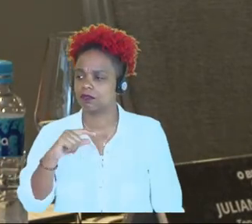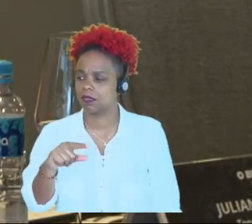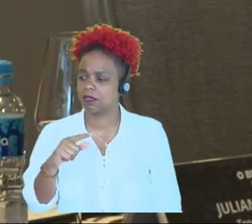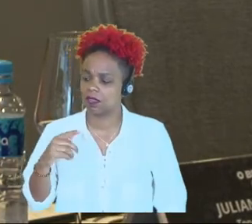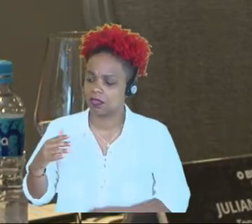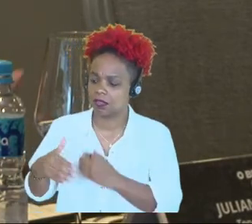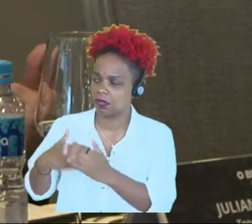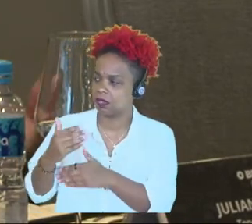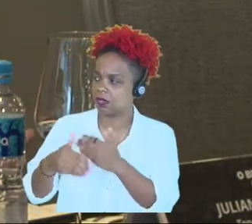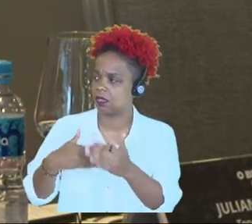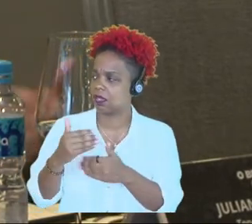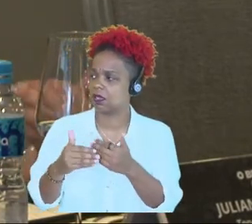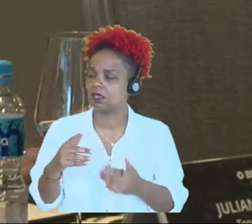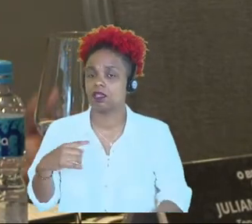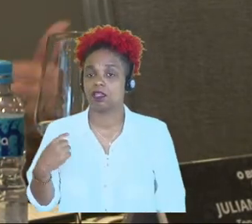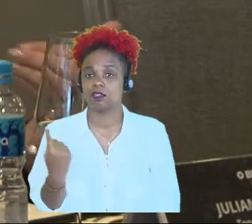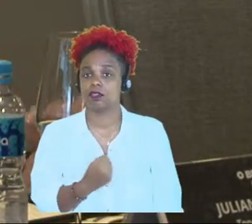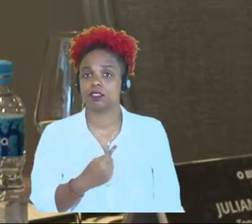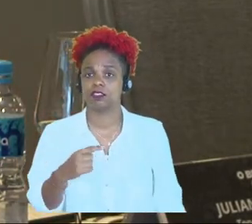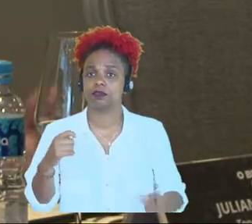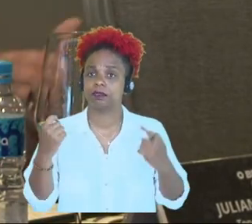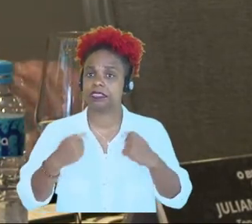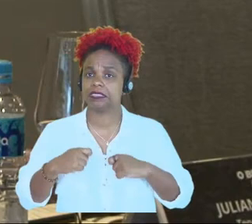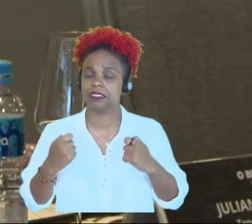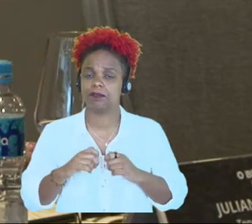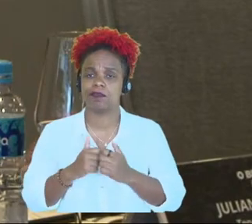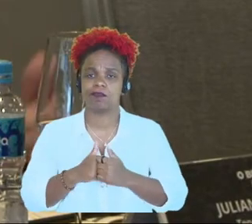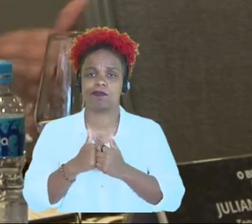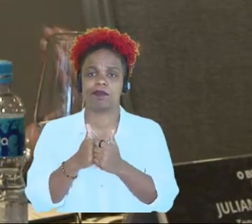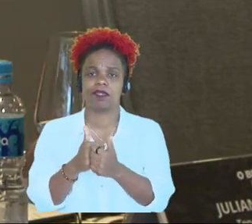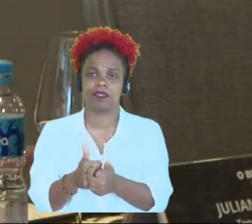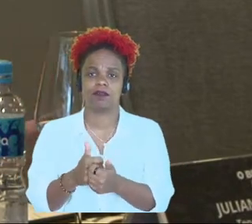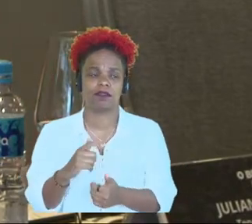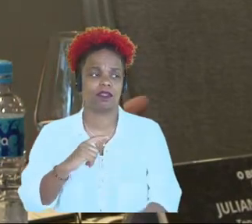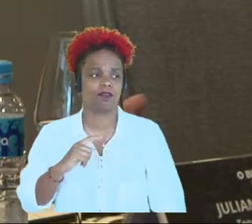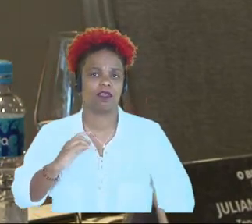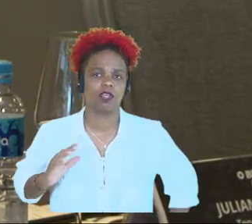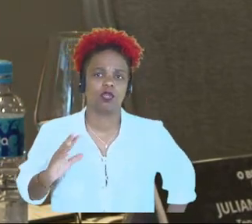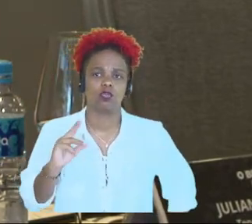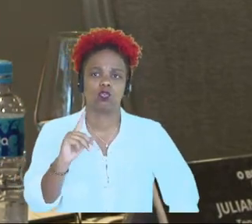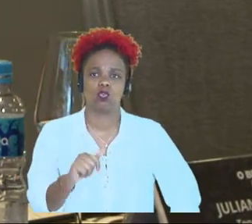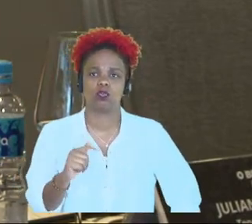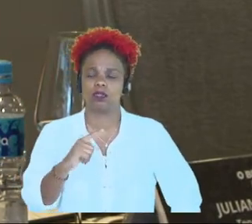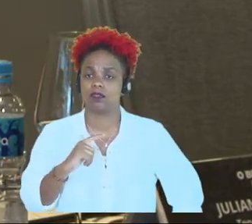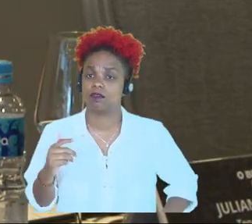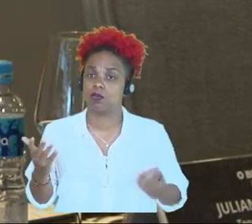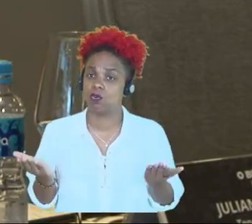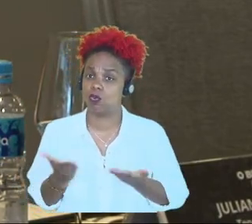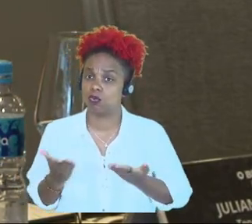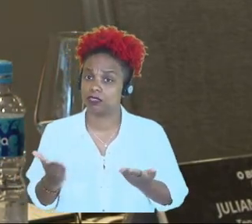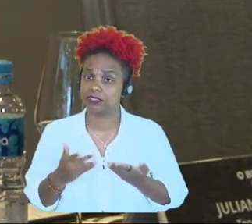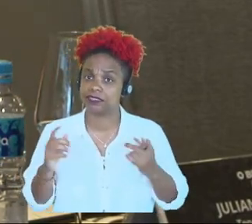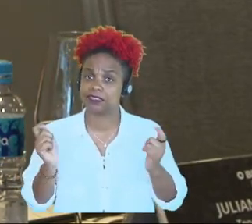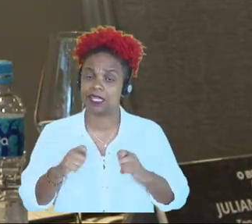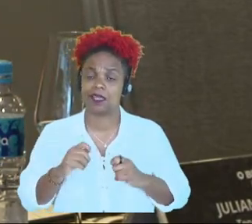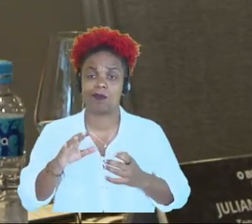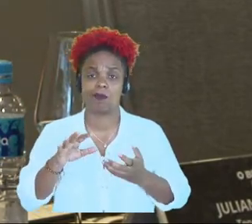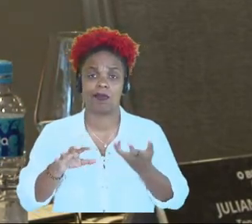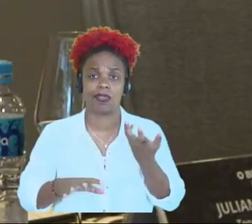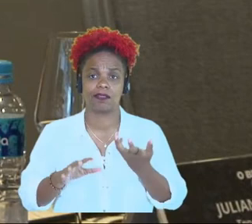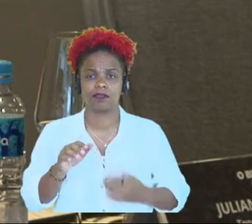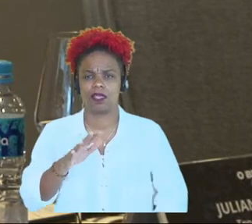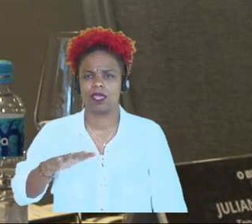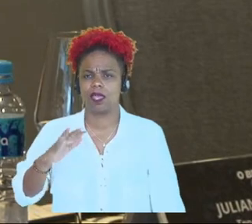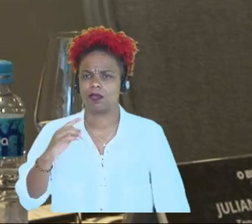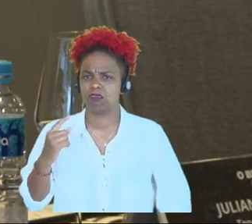caminhar com essas questões, a gente precisa ter um acompanhamento de perto de tudo que está sendo feito hoje em dia lá pelo Congresso, pela área